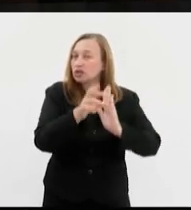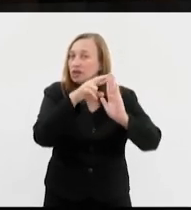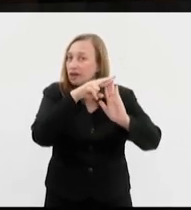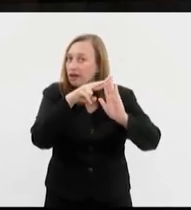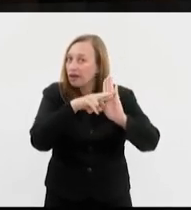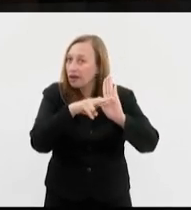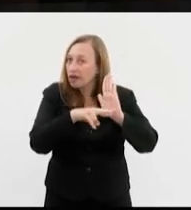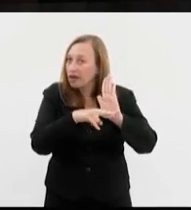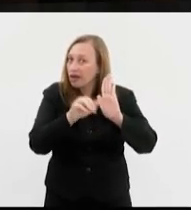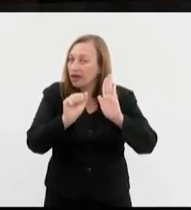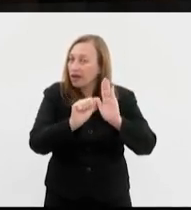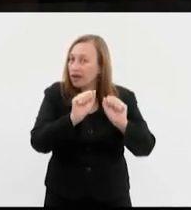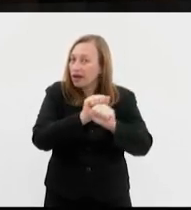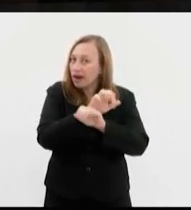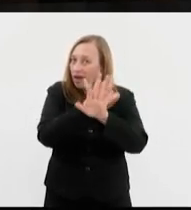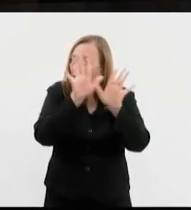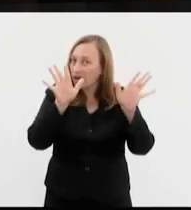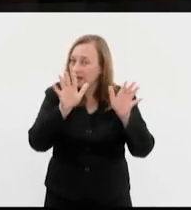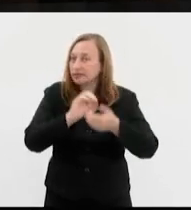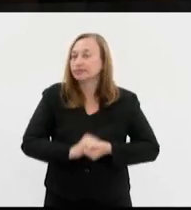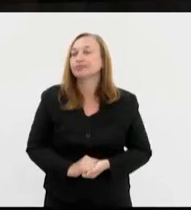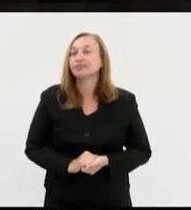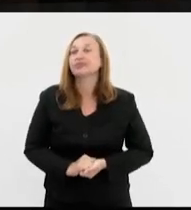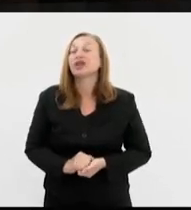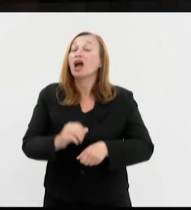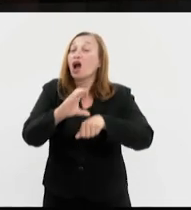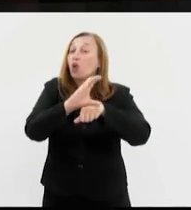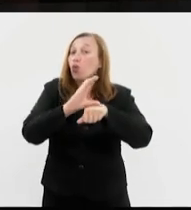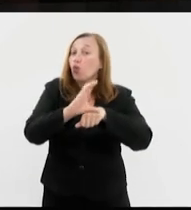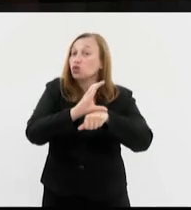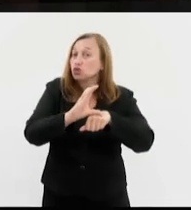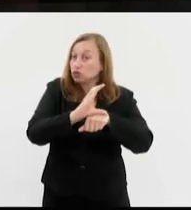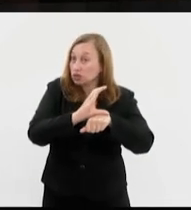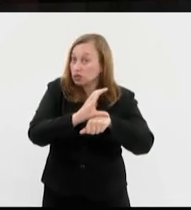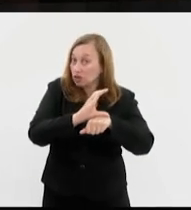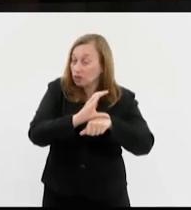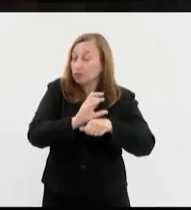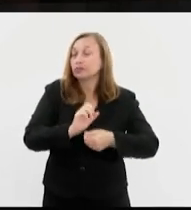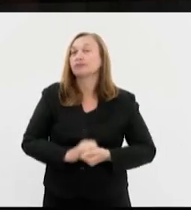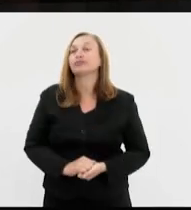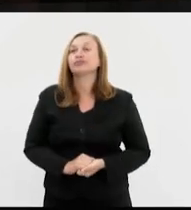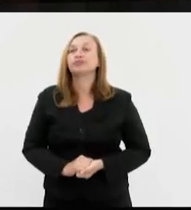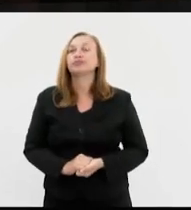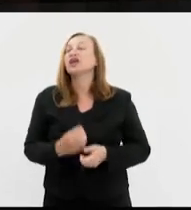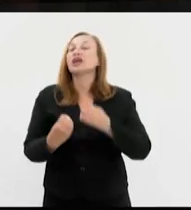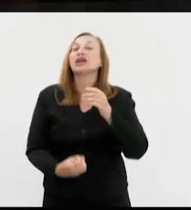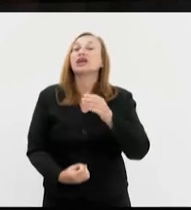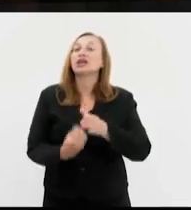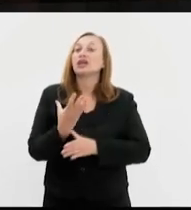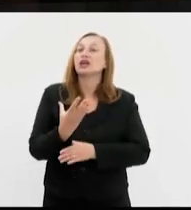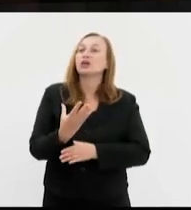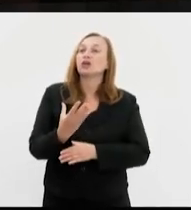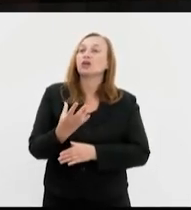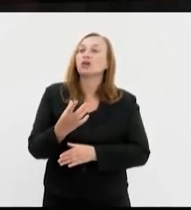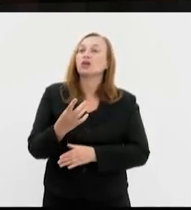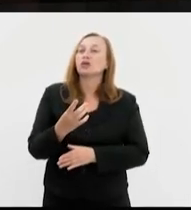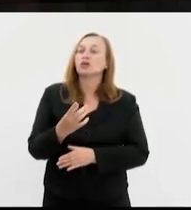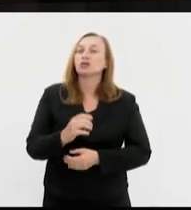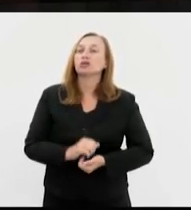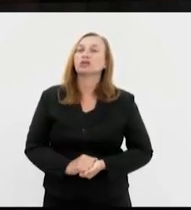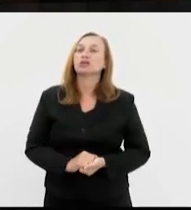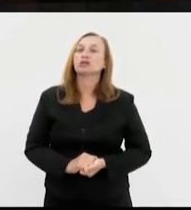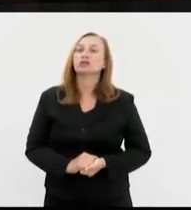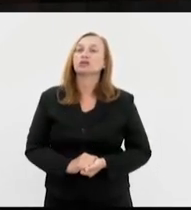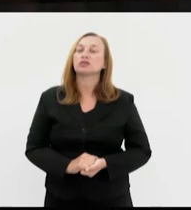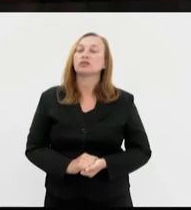lá claramente. E a Constituição, a emenda constitucional, cria uma data